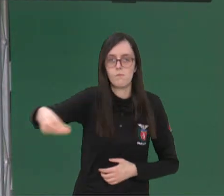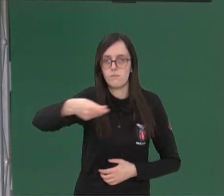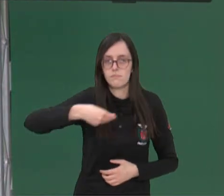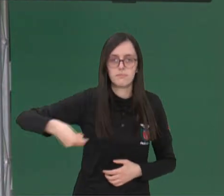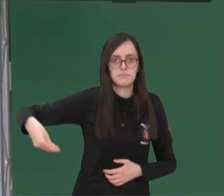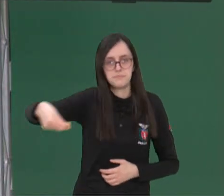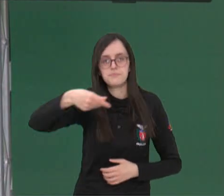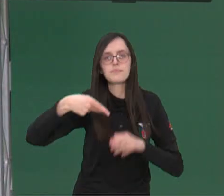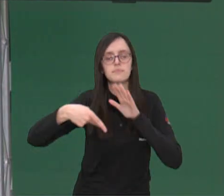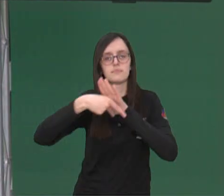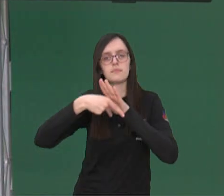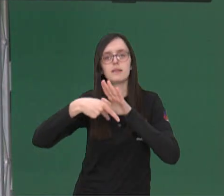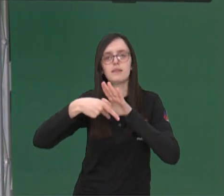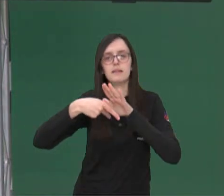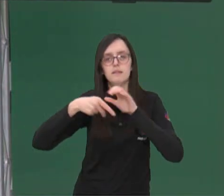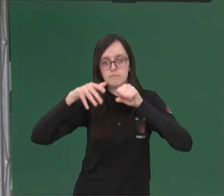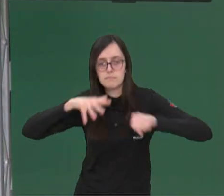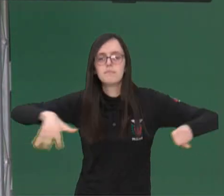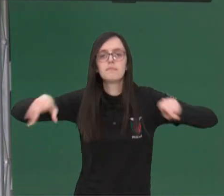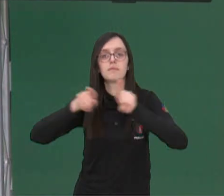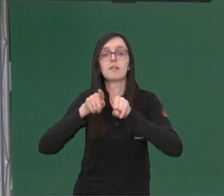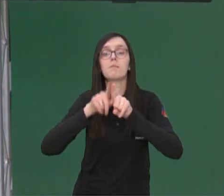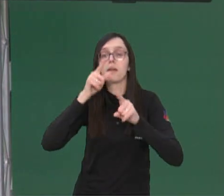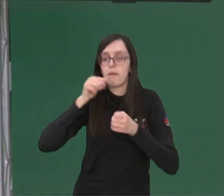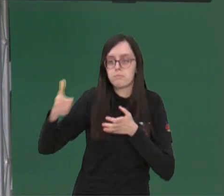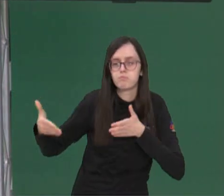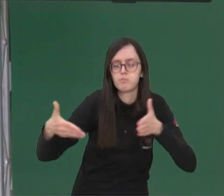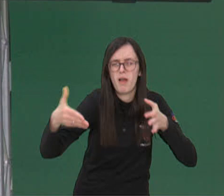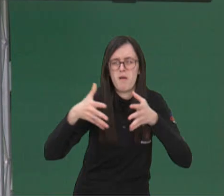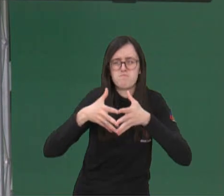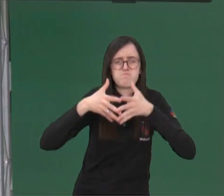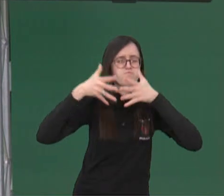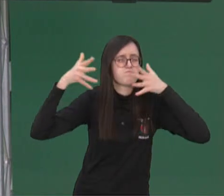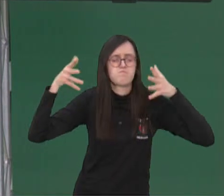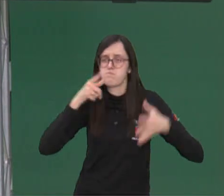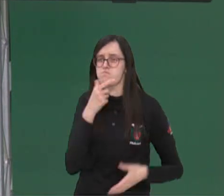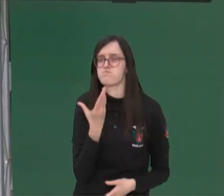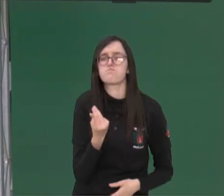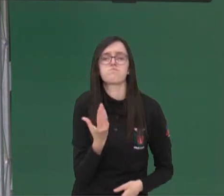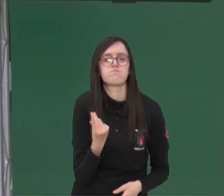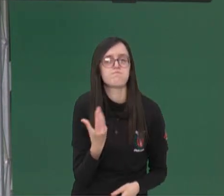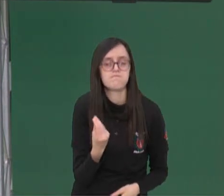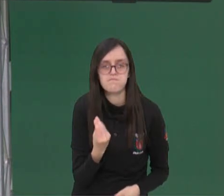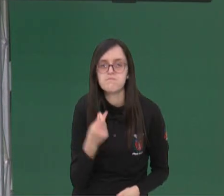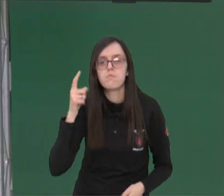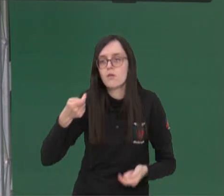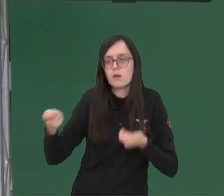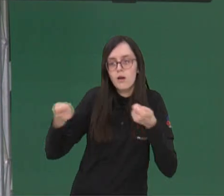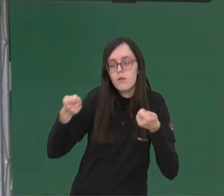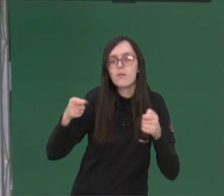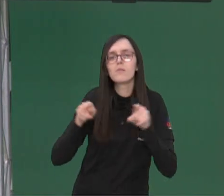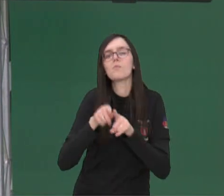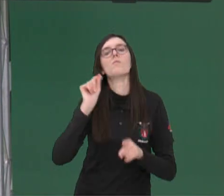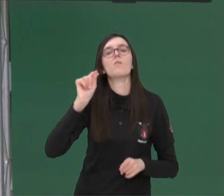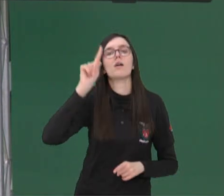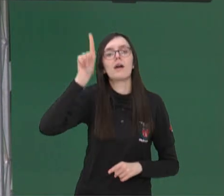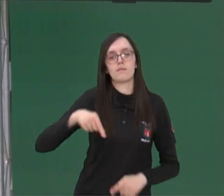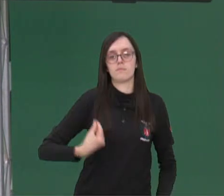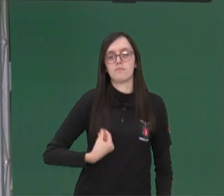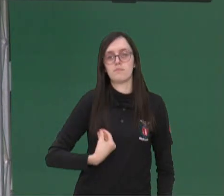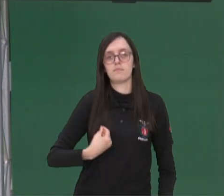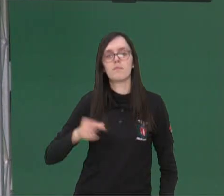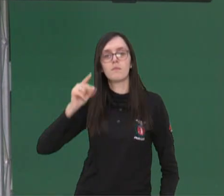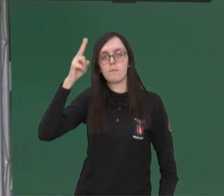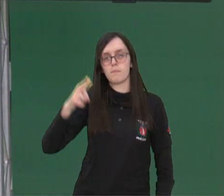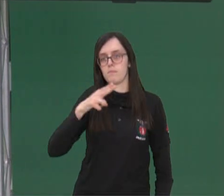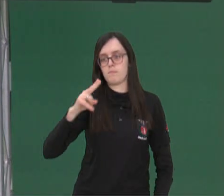de uma região, de uma bacia hidrográfica gigantesca. Então, dominar isso, e além então da presença dos